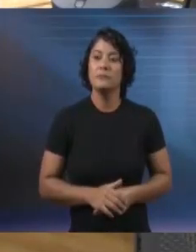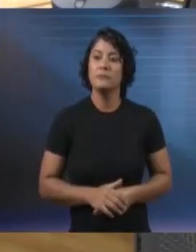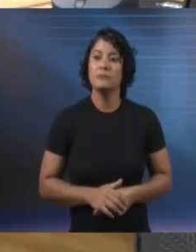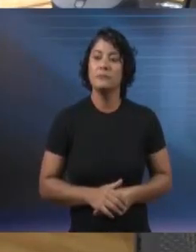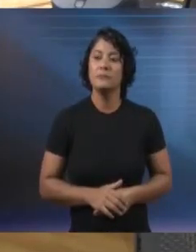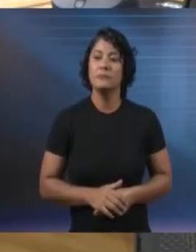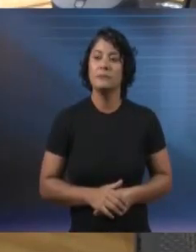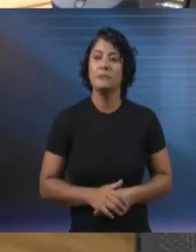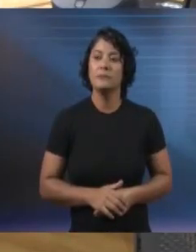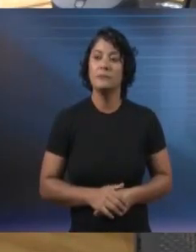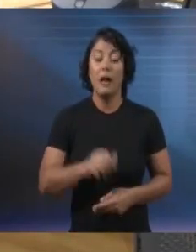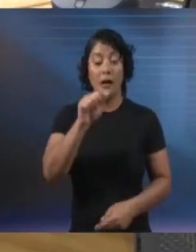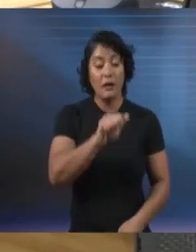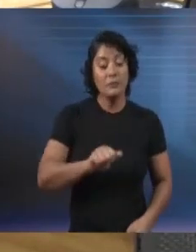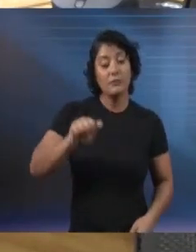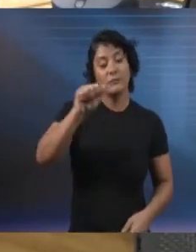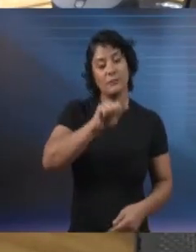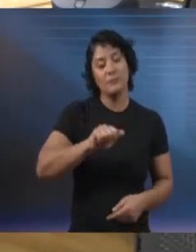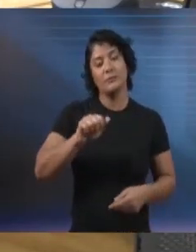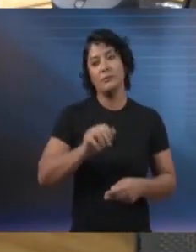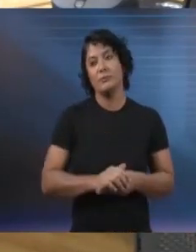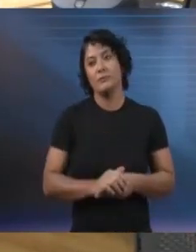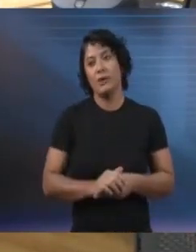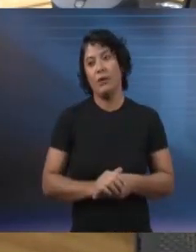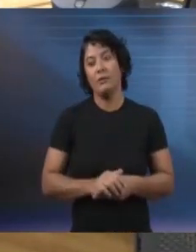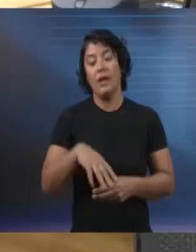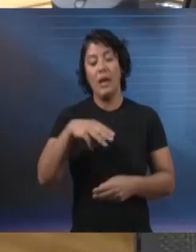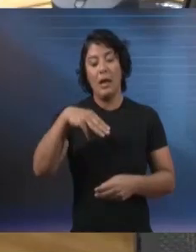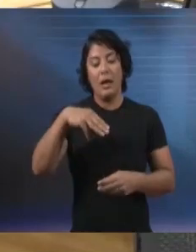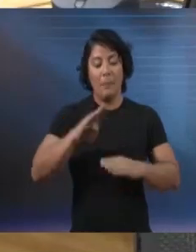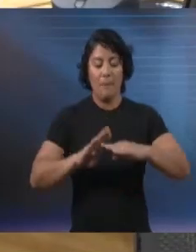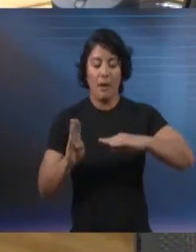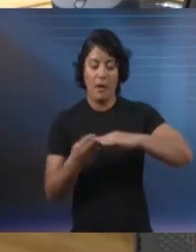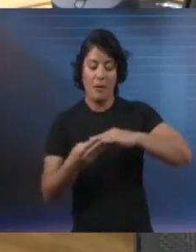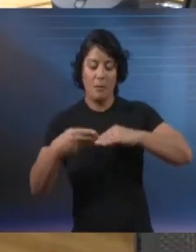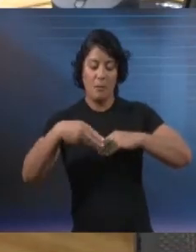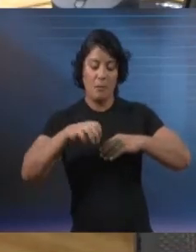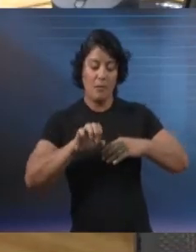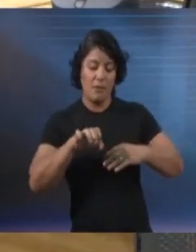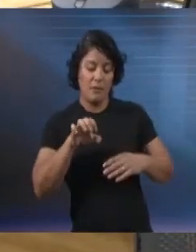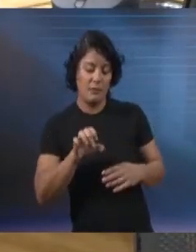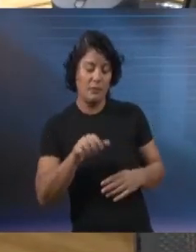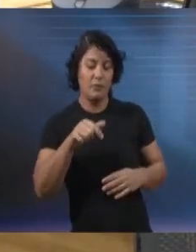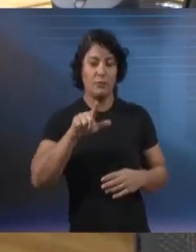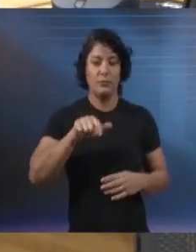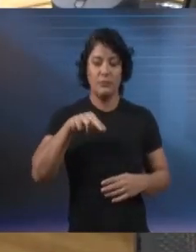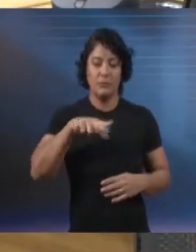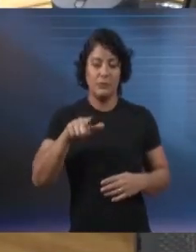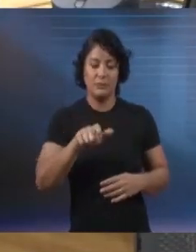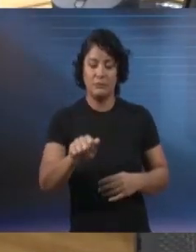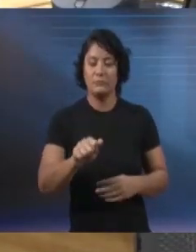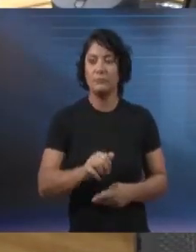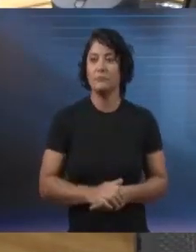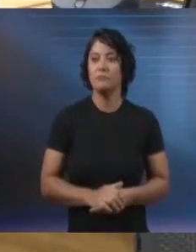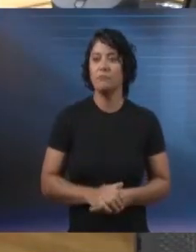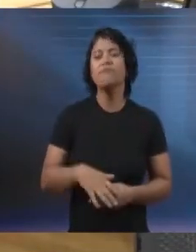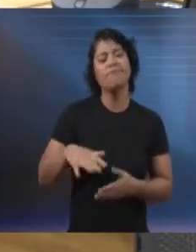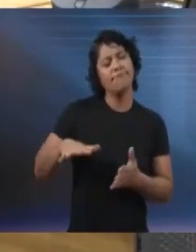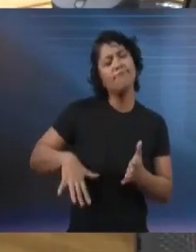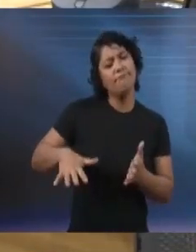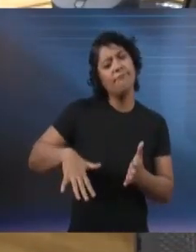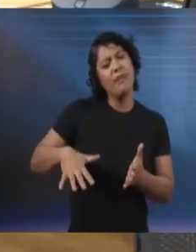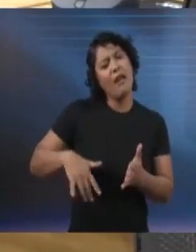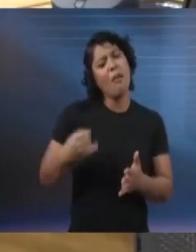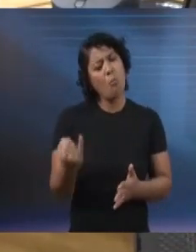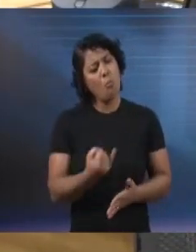pela uma associação comunitária de Mãe Luísa. A praia, ela é, sim, essencial